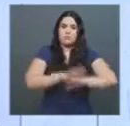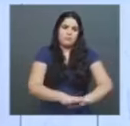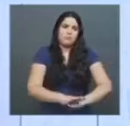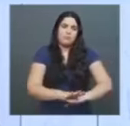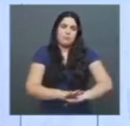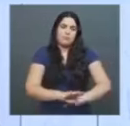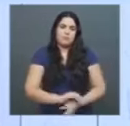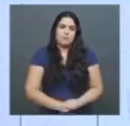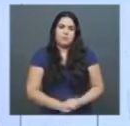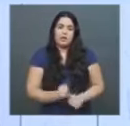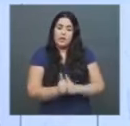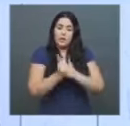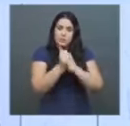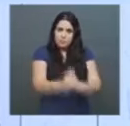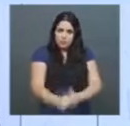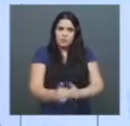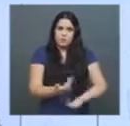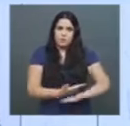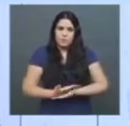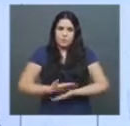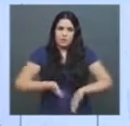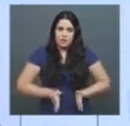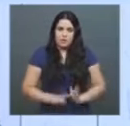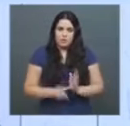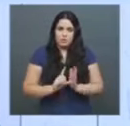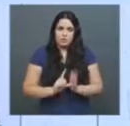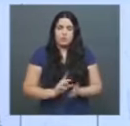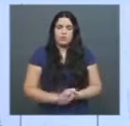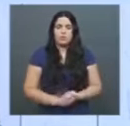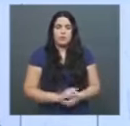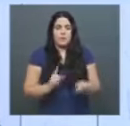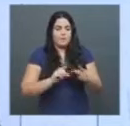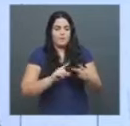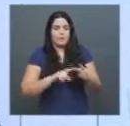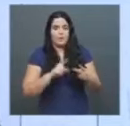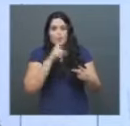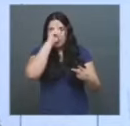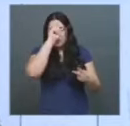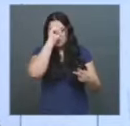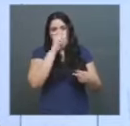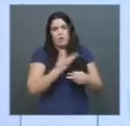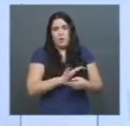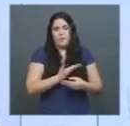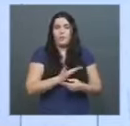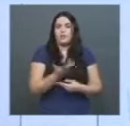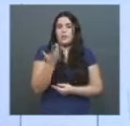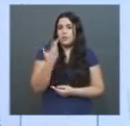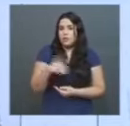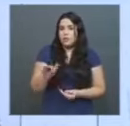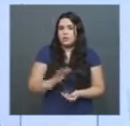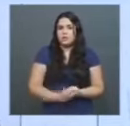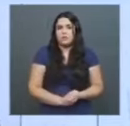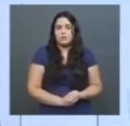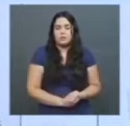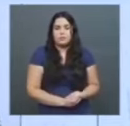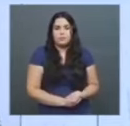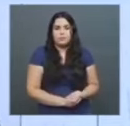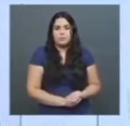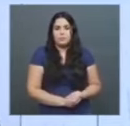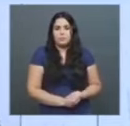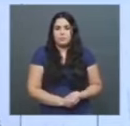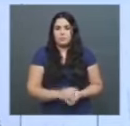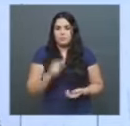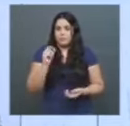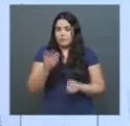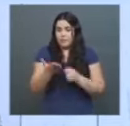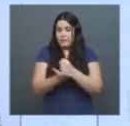recém-nascido prematuro, né? Tem também a iniciativa Hospital Amigo da Criança, né? Que é aquela questão que baseada onde a sua